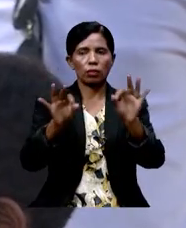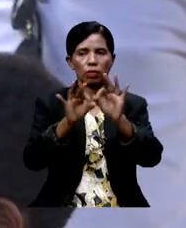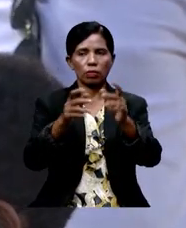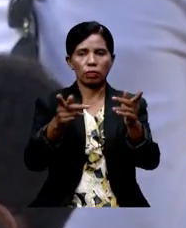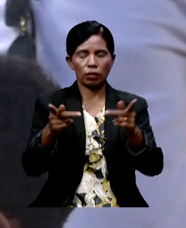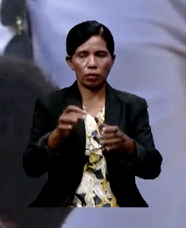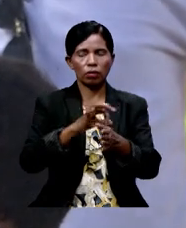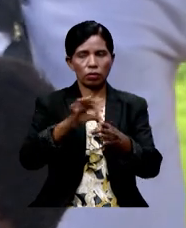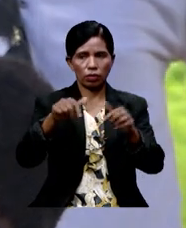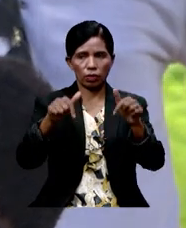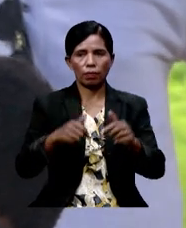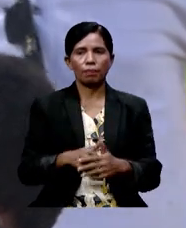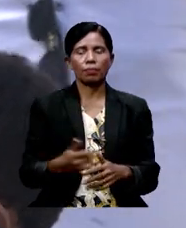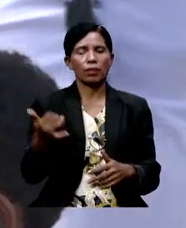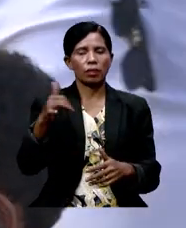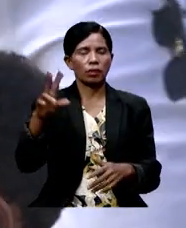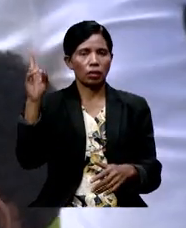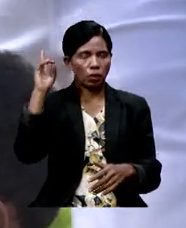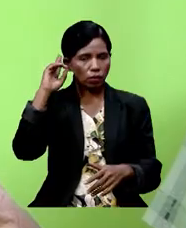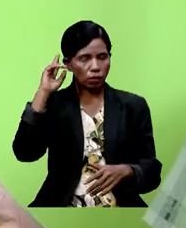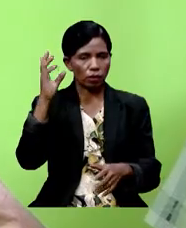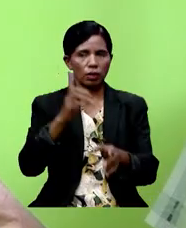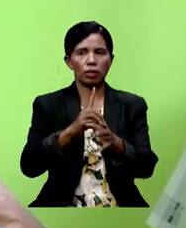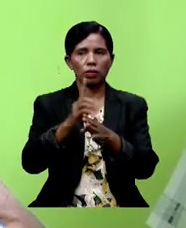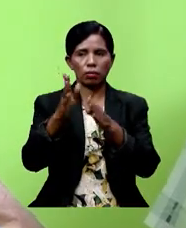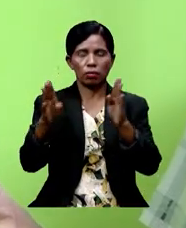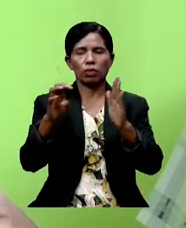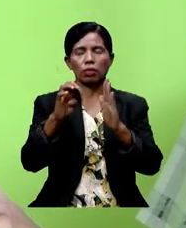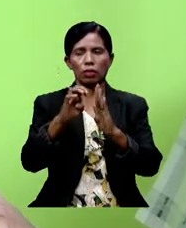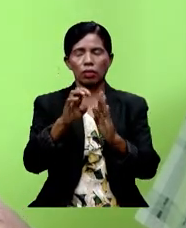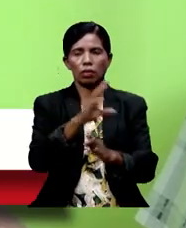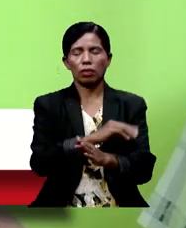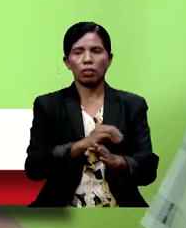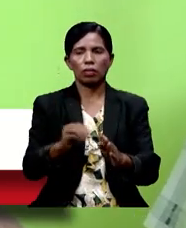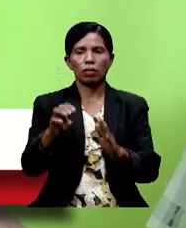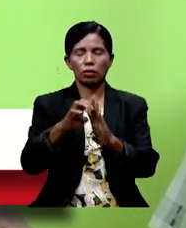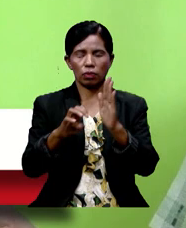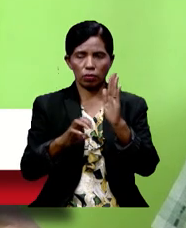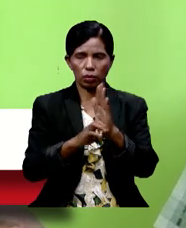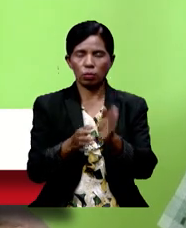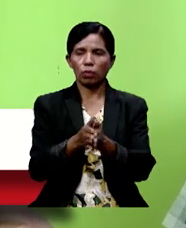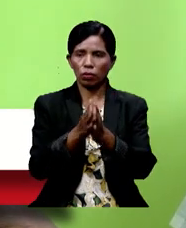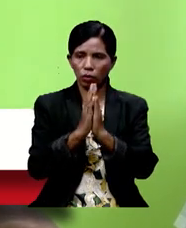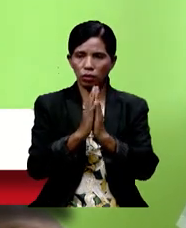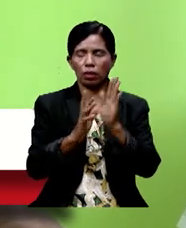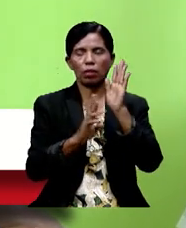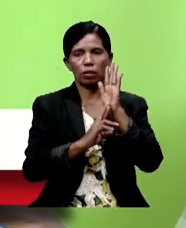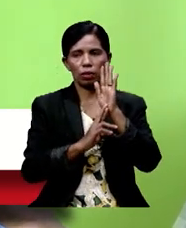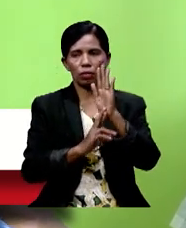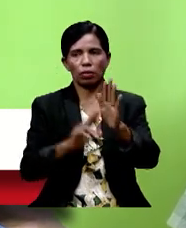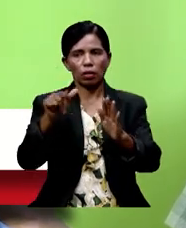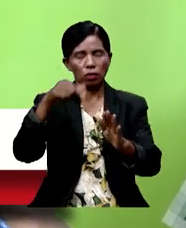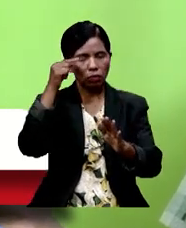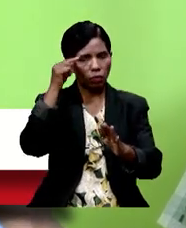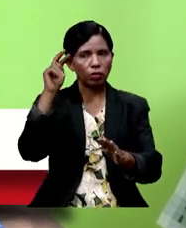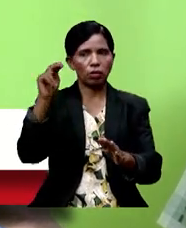formação ne. Sira Rona, diretor executivo russo para representante governo